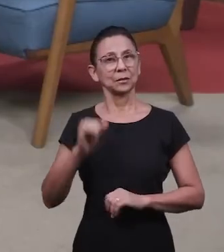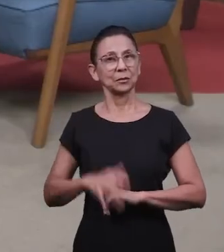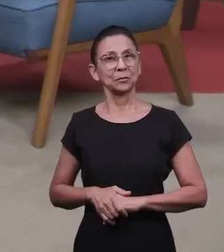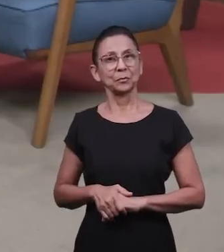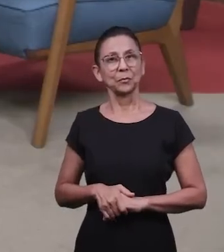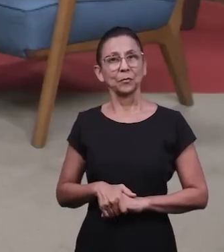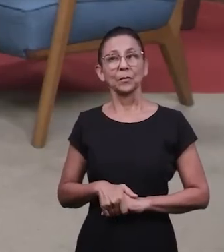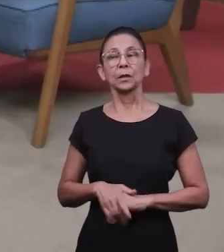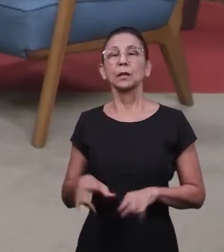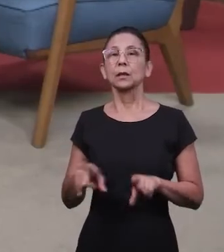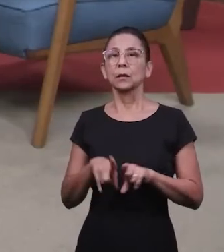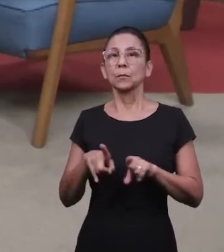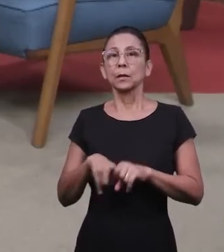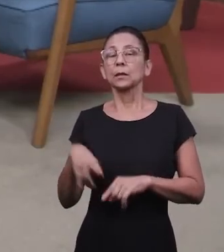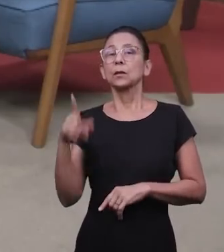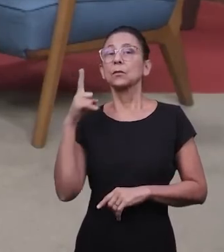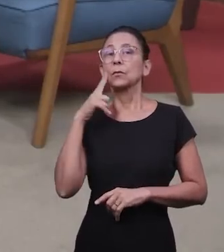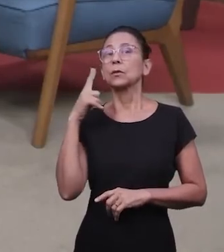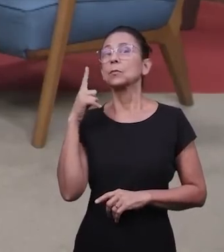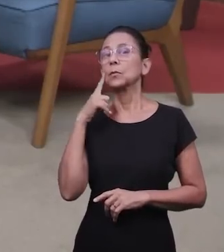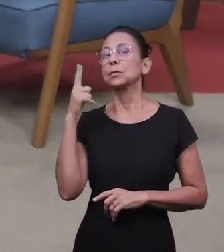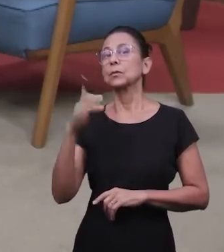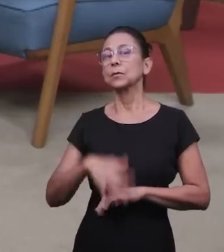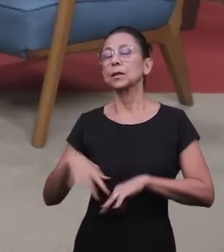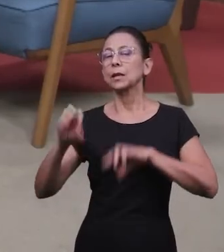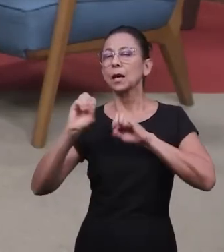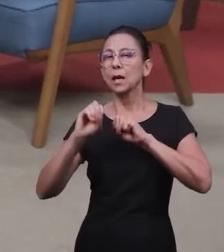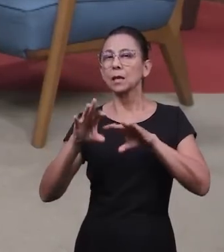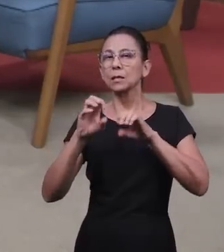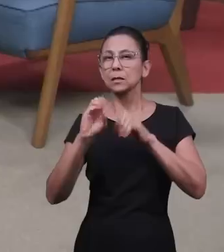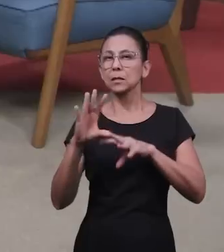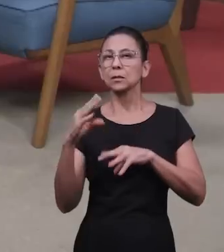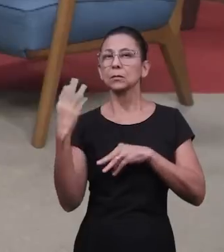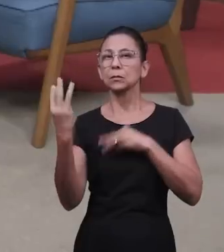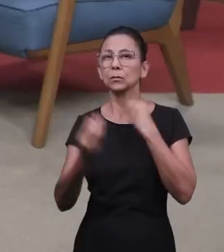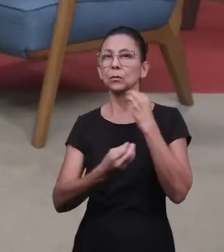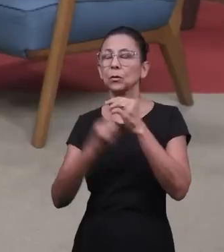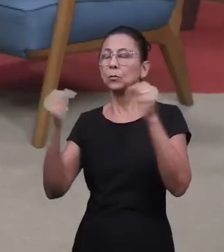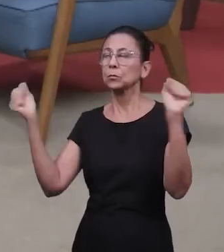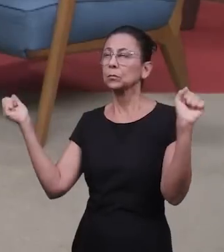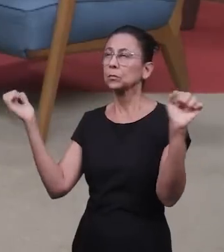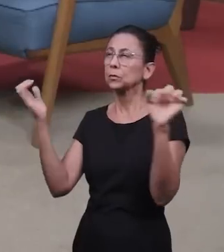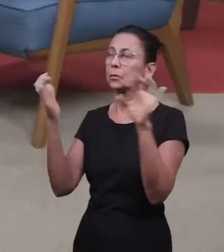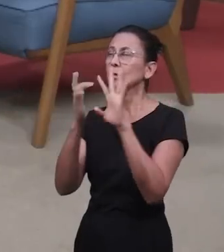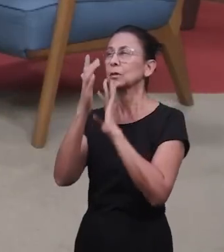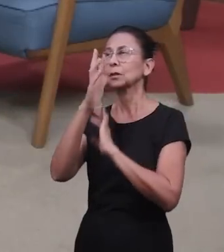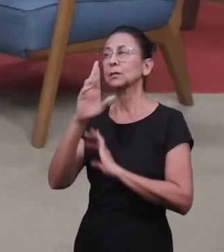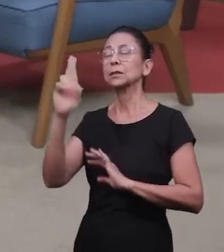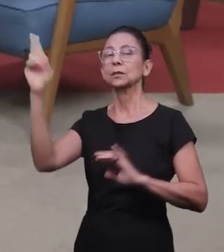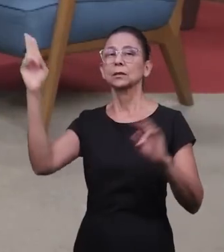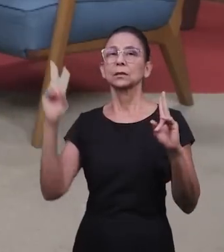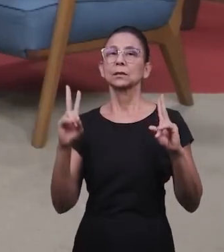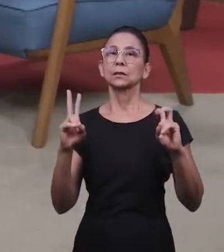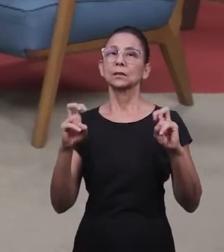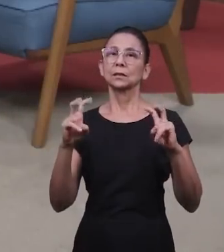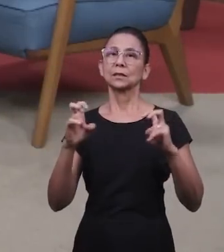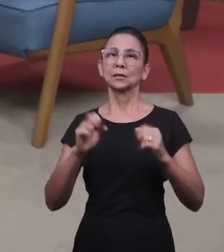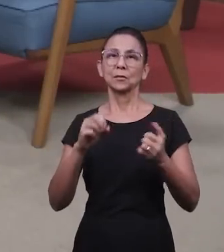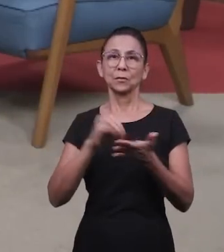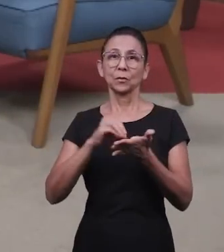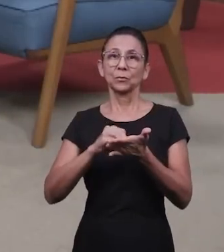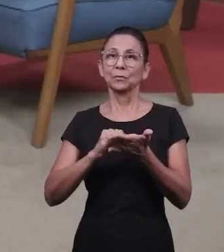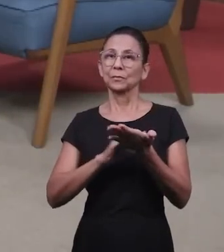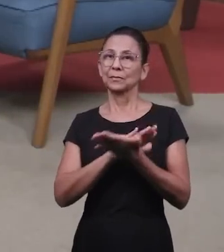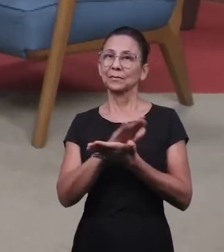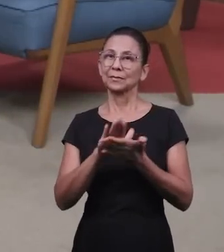e adolescentes, a professora Eveline Ataides nos trará uma palavra sobre a glorificação ao Senhor, com